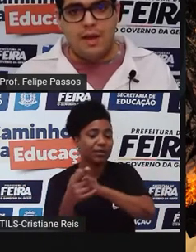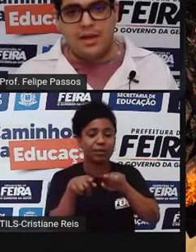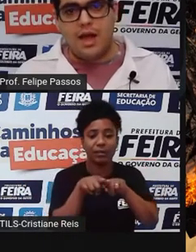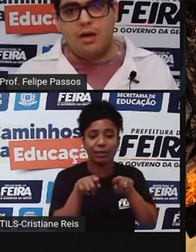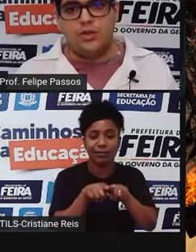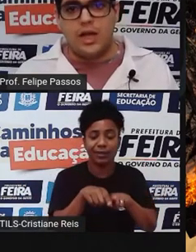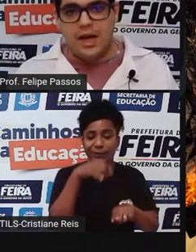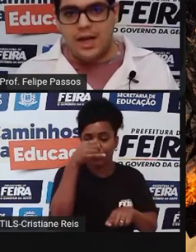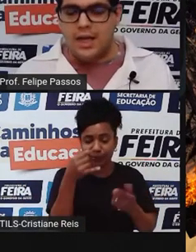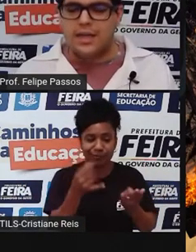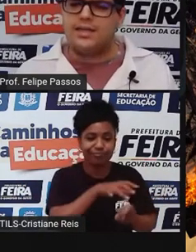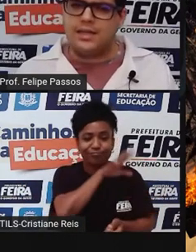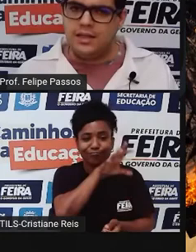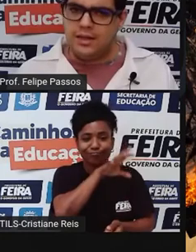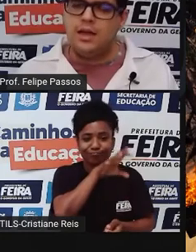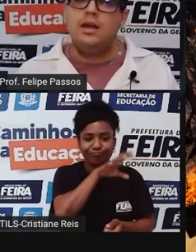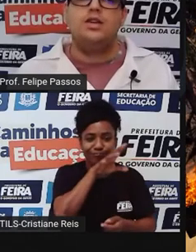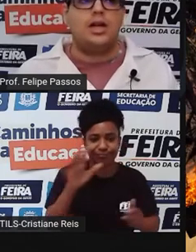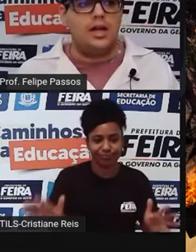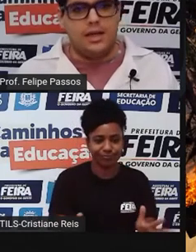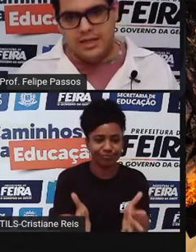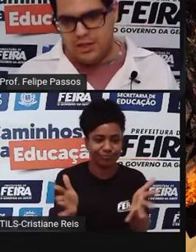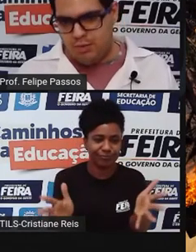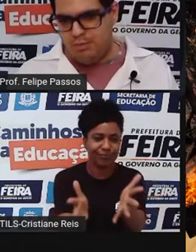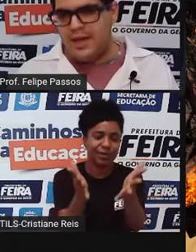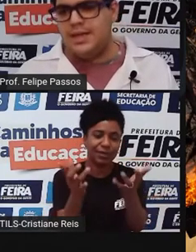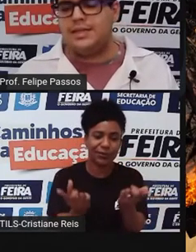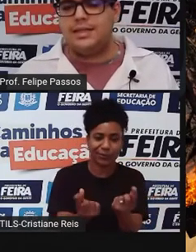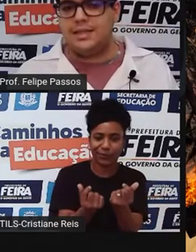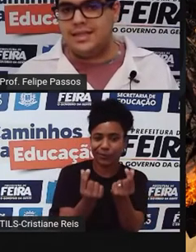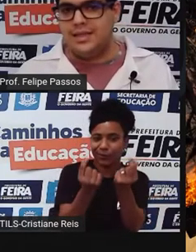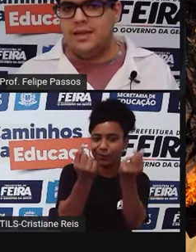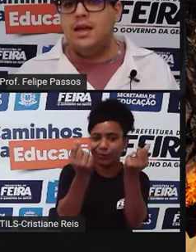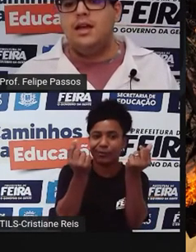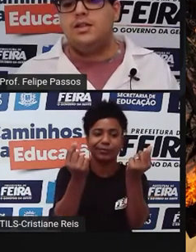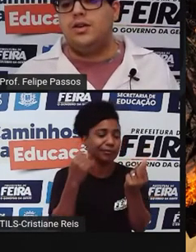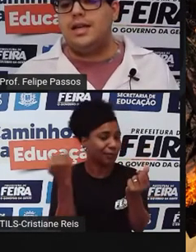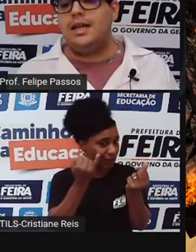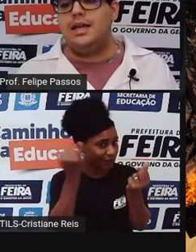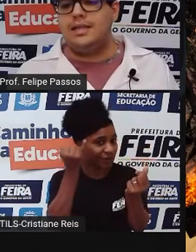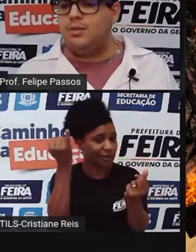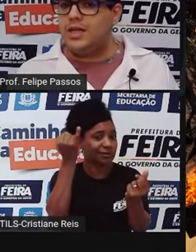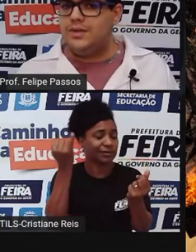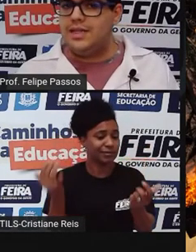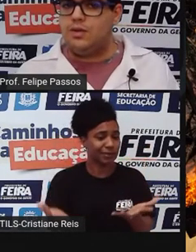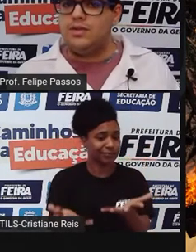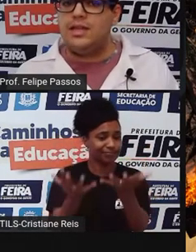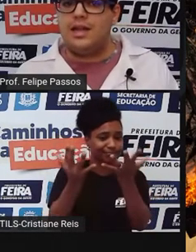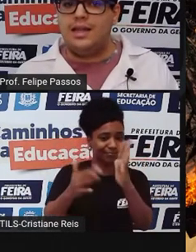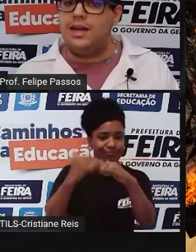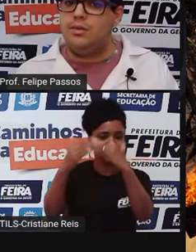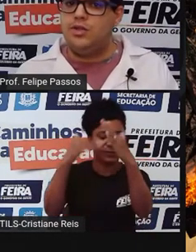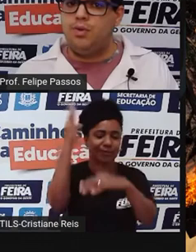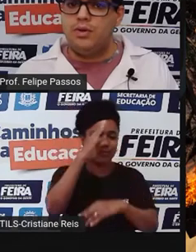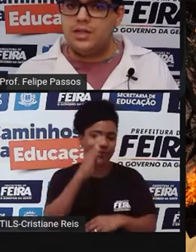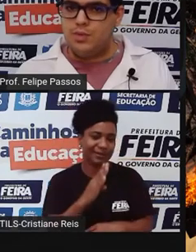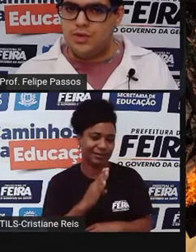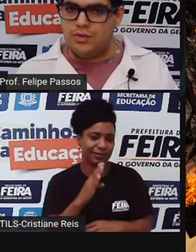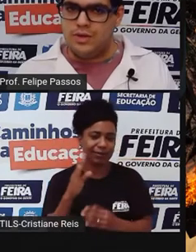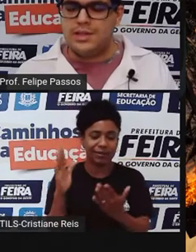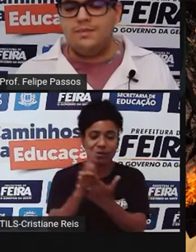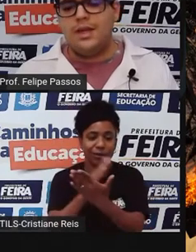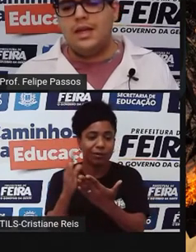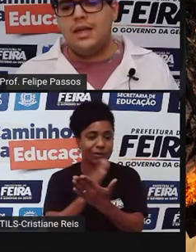importante, fundamental, gera renda, sim, gera riquezas para o país, sim. Só que essa riqueza muitas vezes é concentrada na mão de